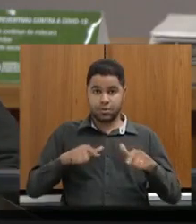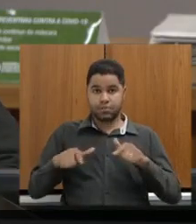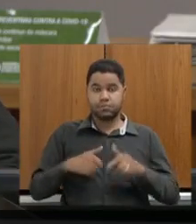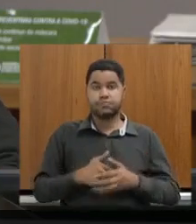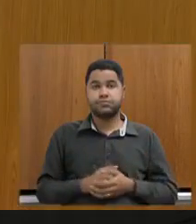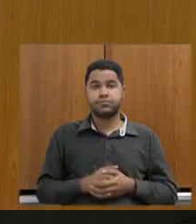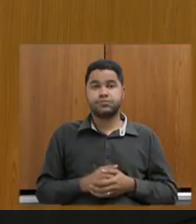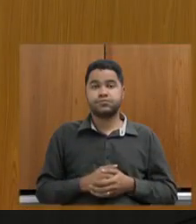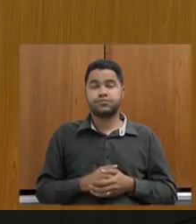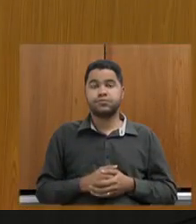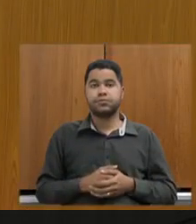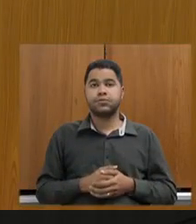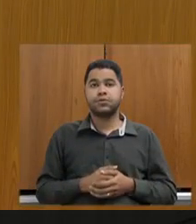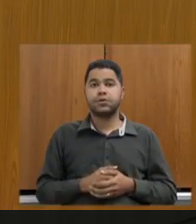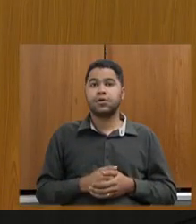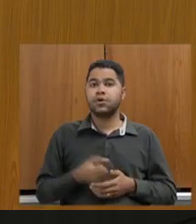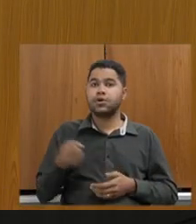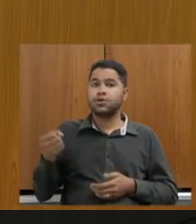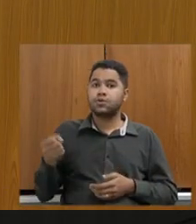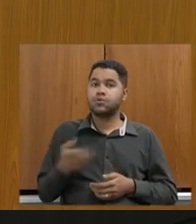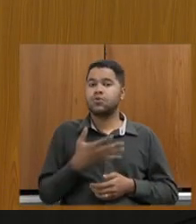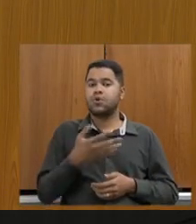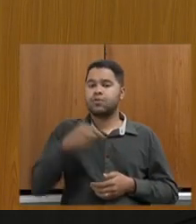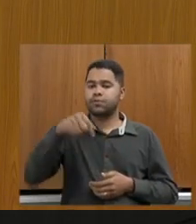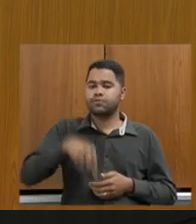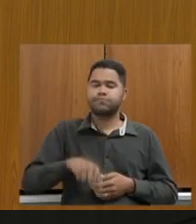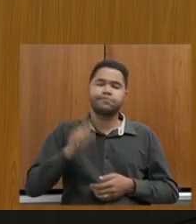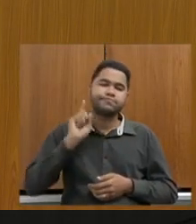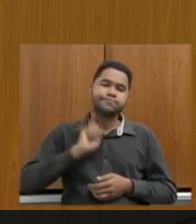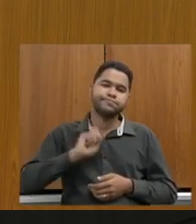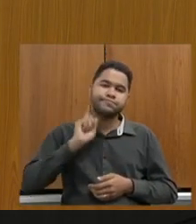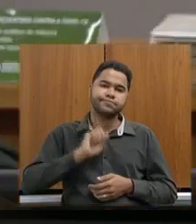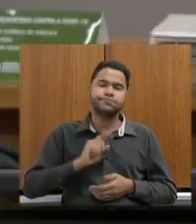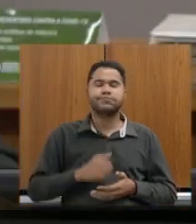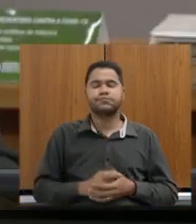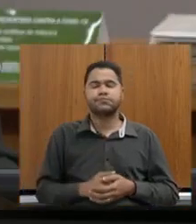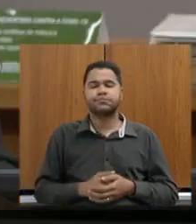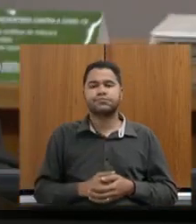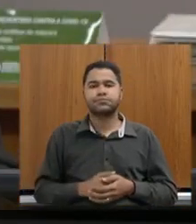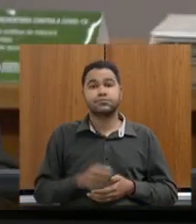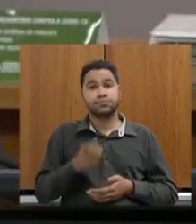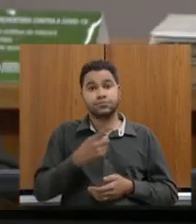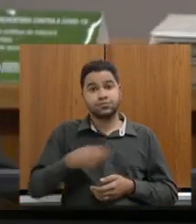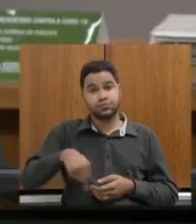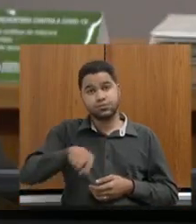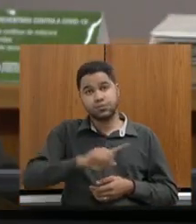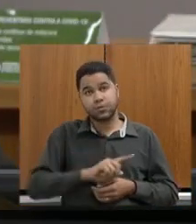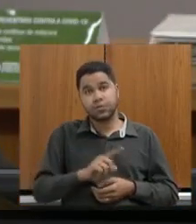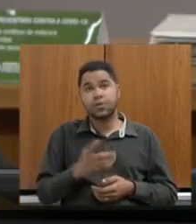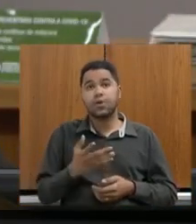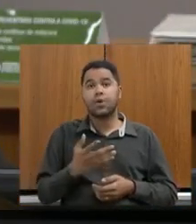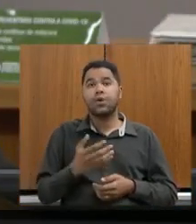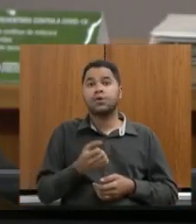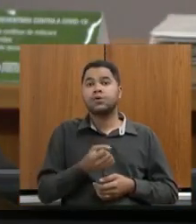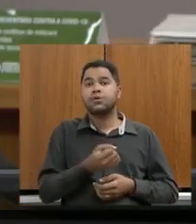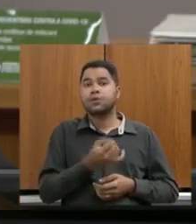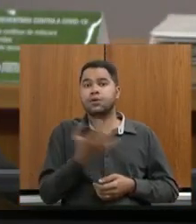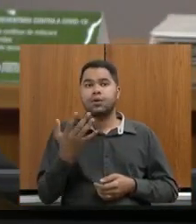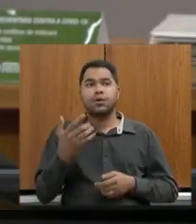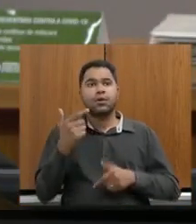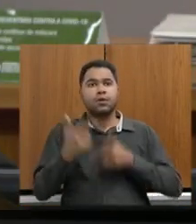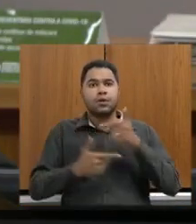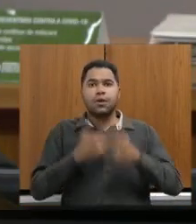Sargento Rodrigues inédita aqui em Minas Gerais nós meninas temos um número de trabalho